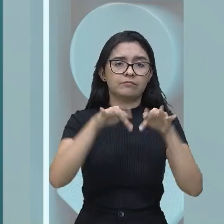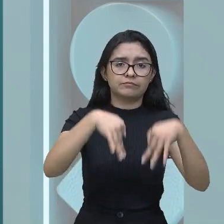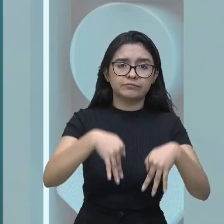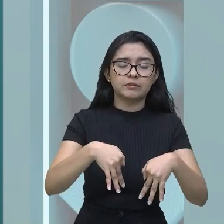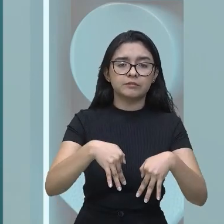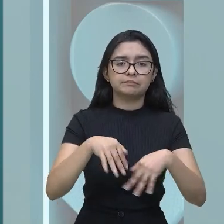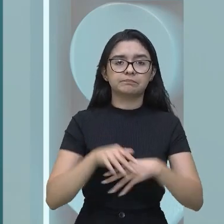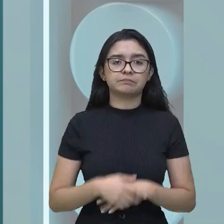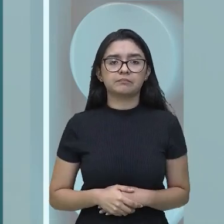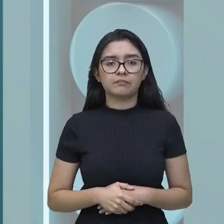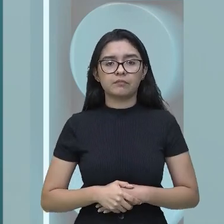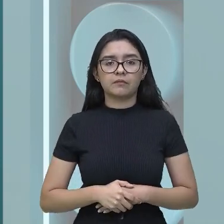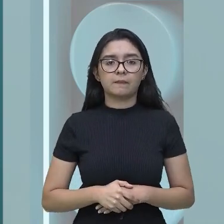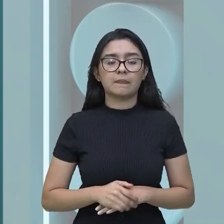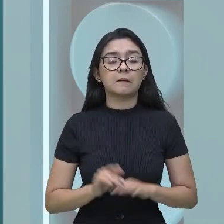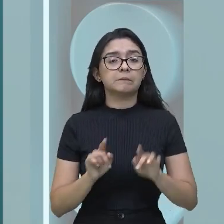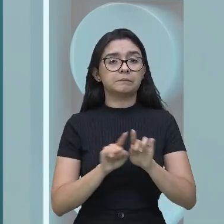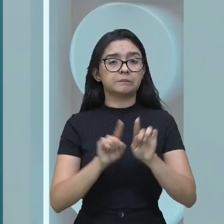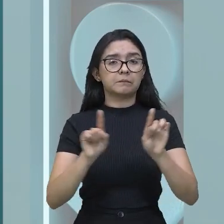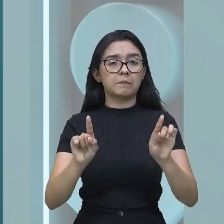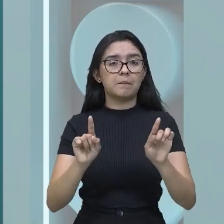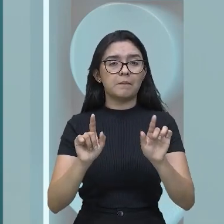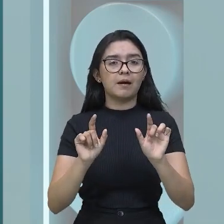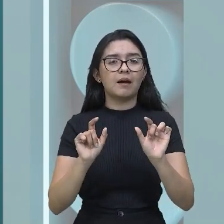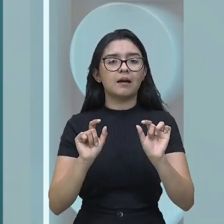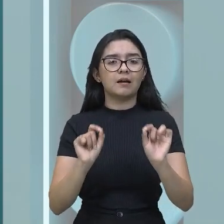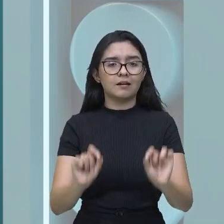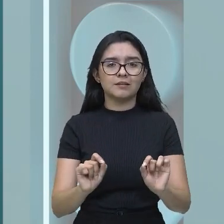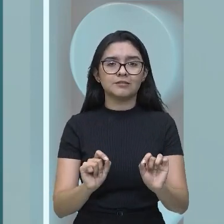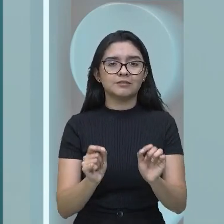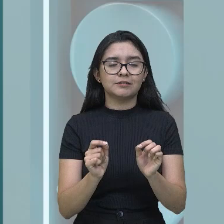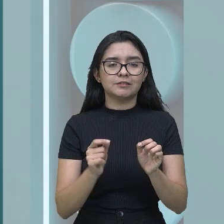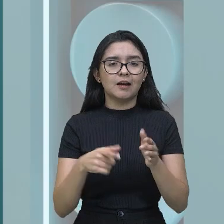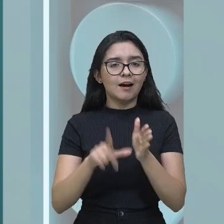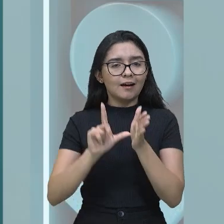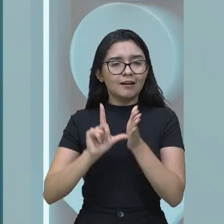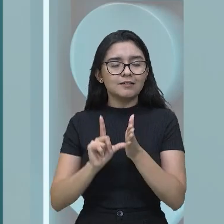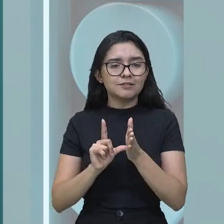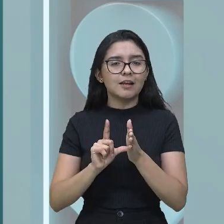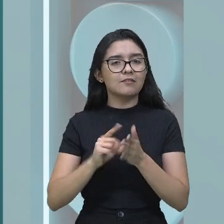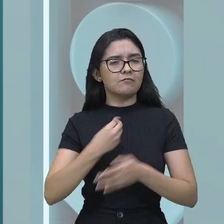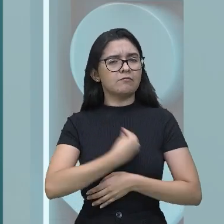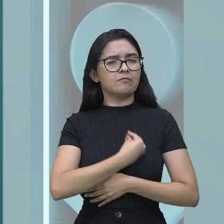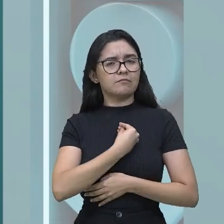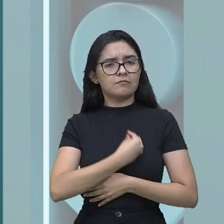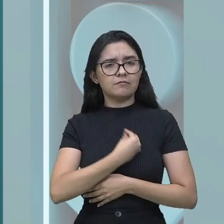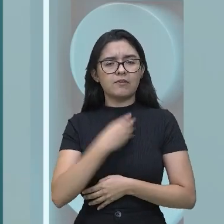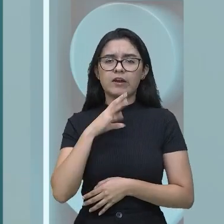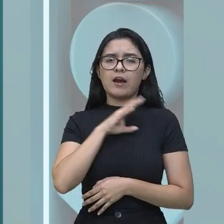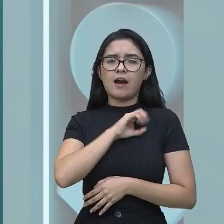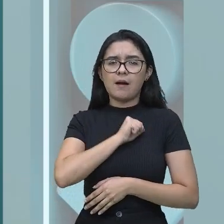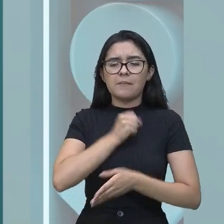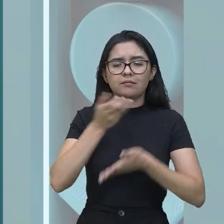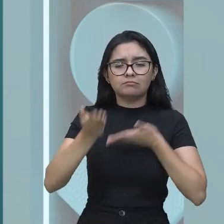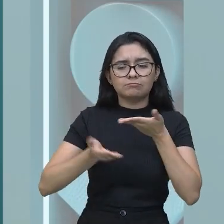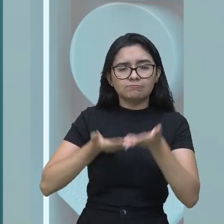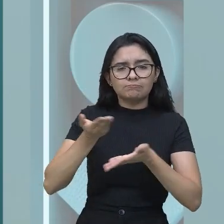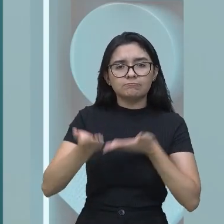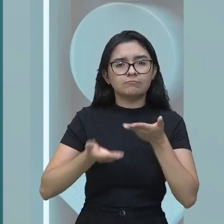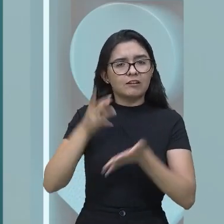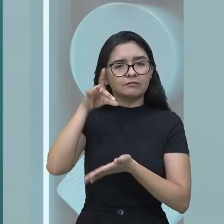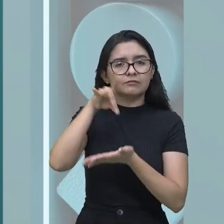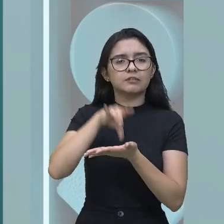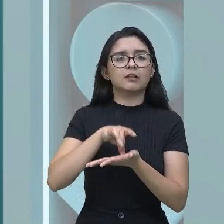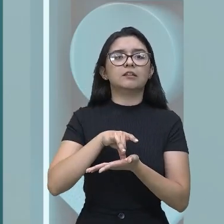ao seu fim mas antes que ele chegue a esse fim ele vai viver esse amor de forma intensa como se